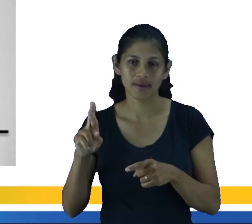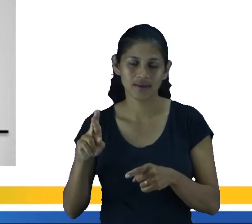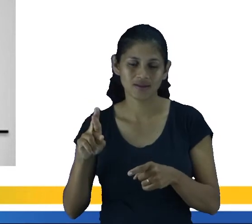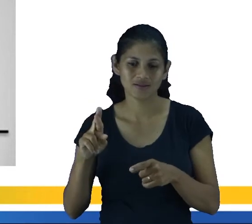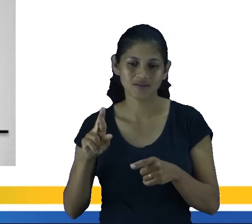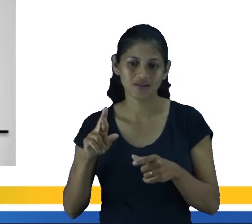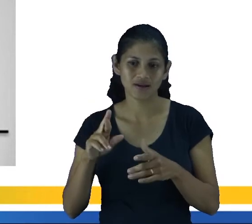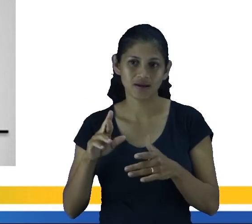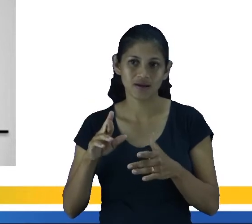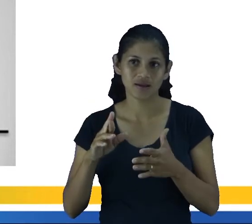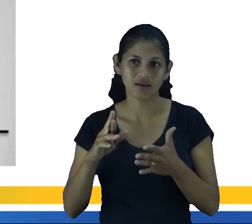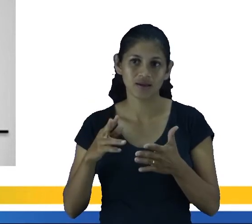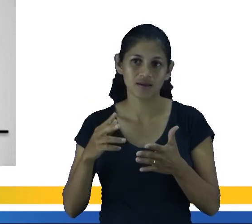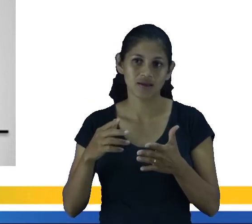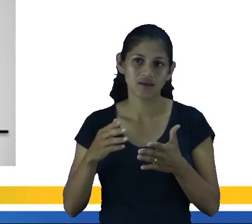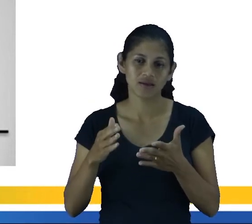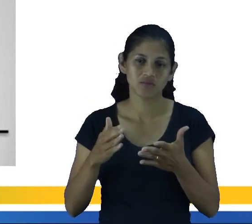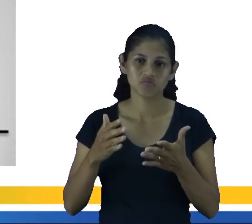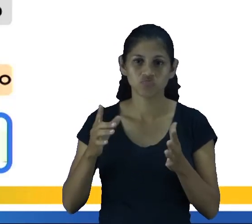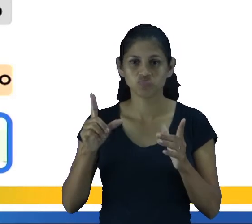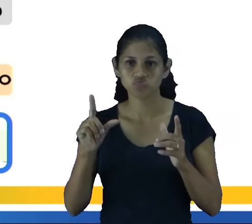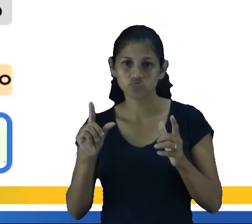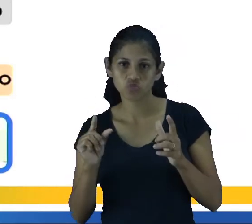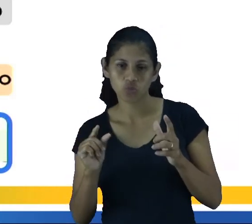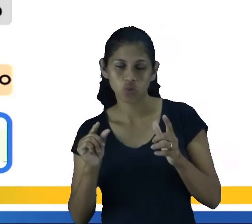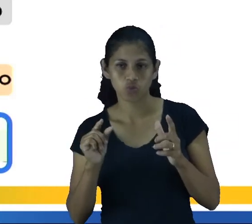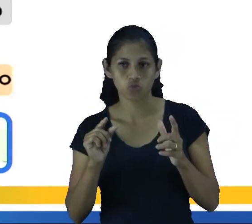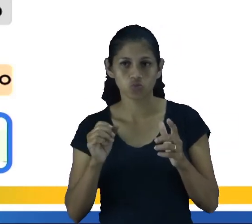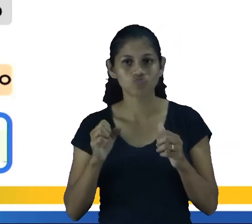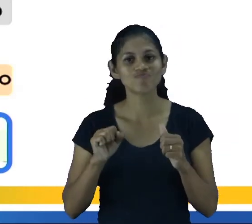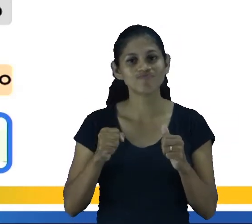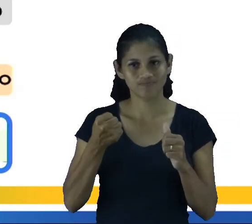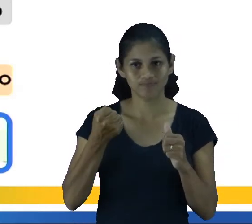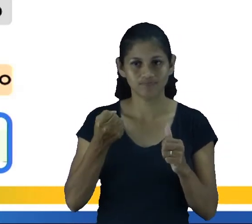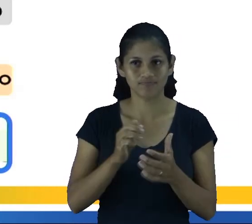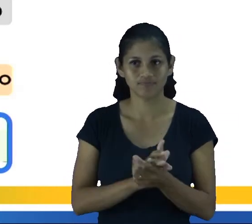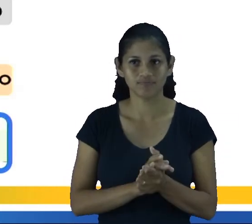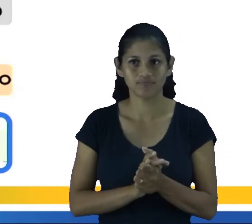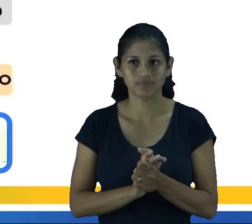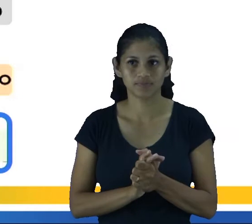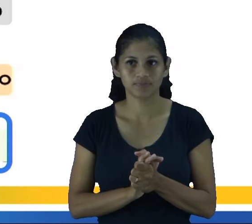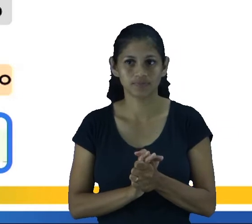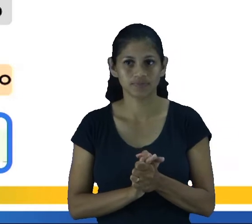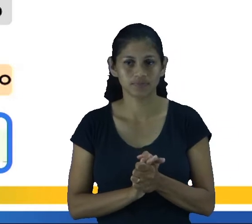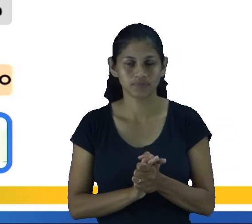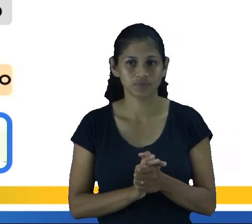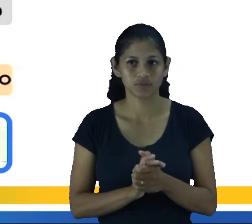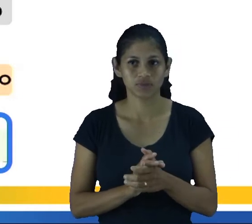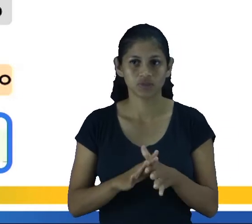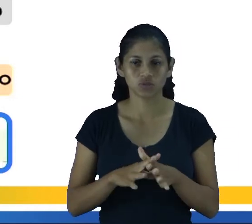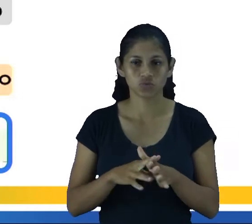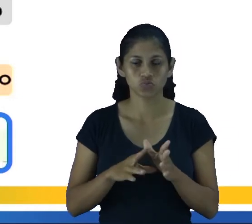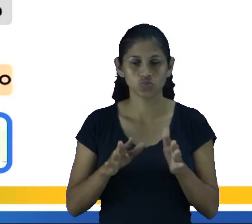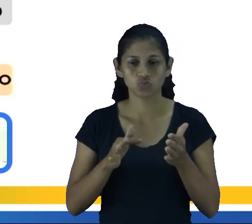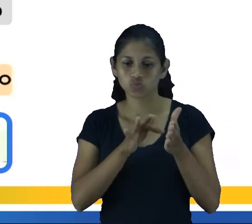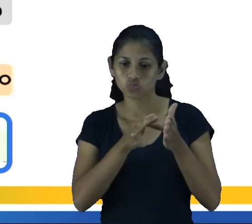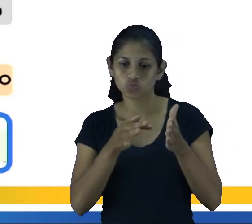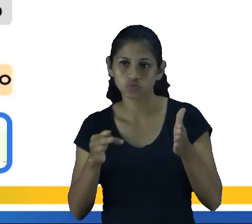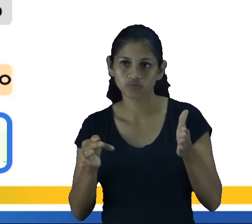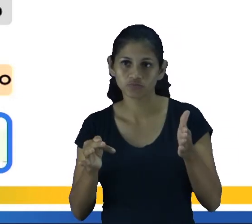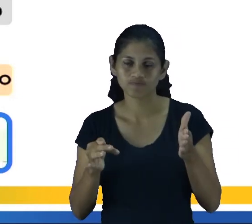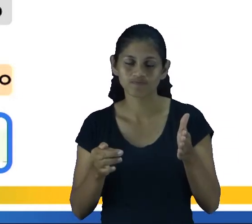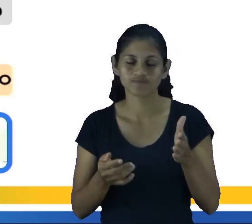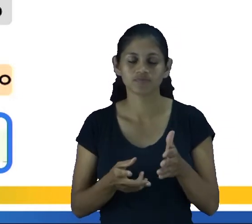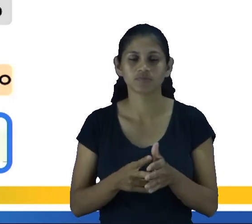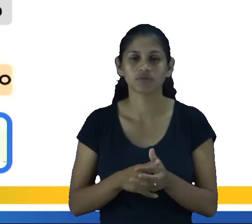reativo que o cloro. Então, essas daí são as formas é que a gente sabe se vai ocorrer ou